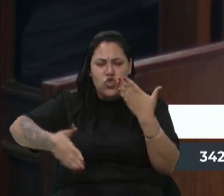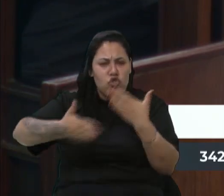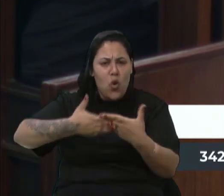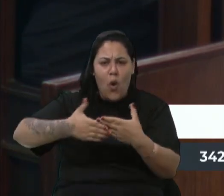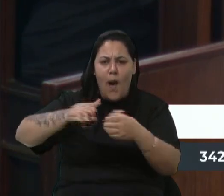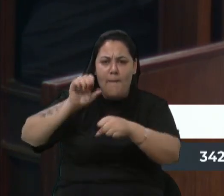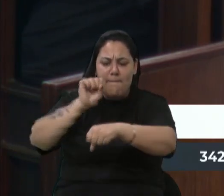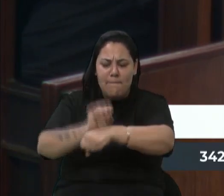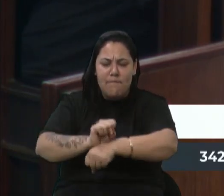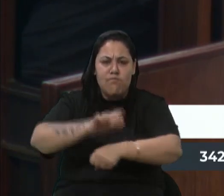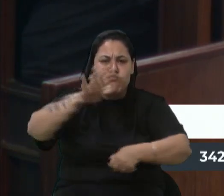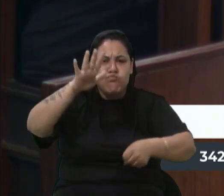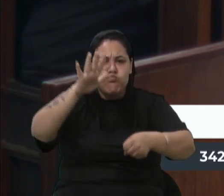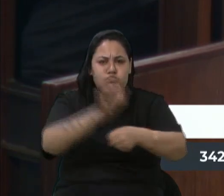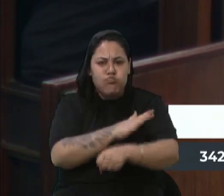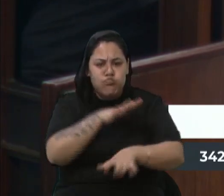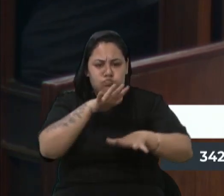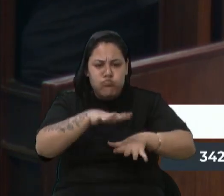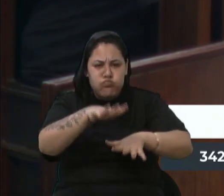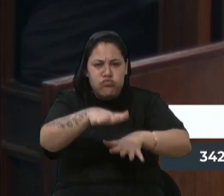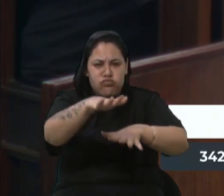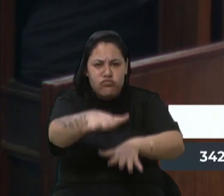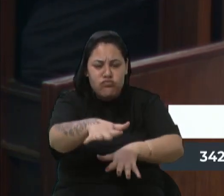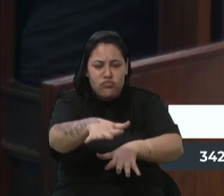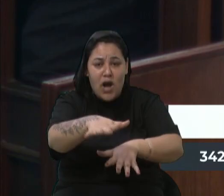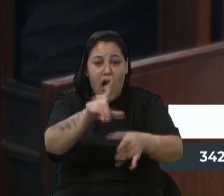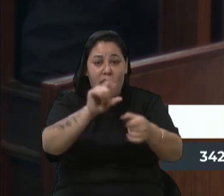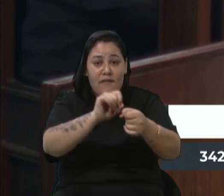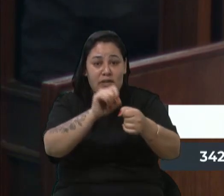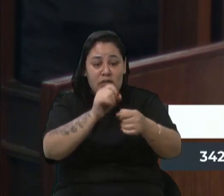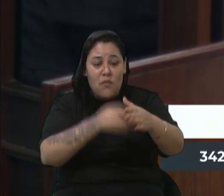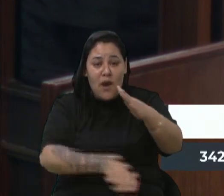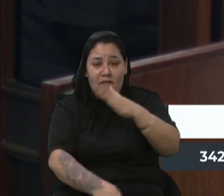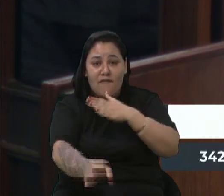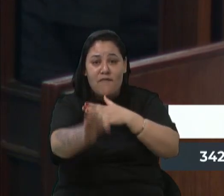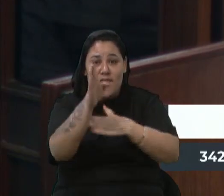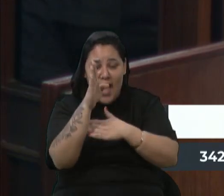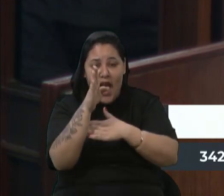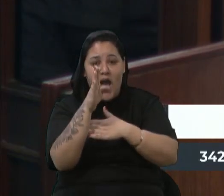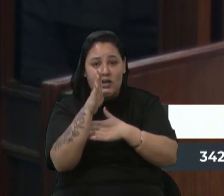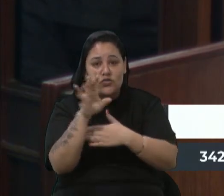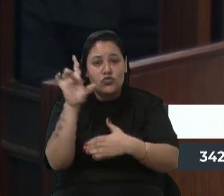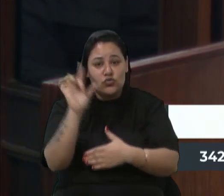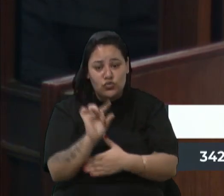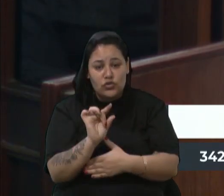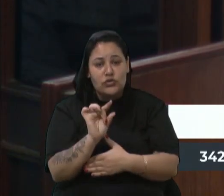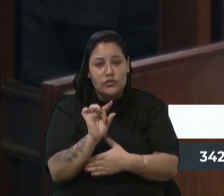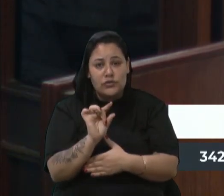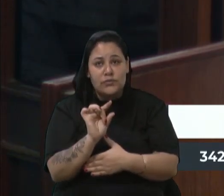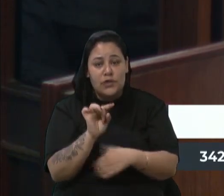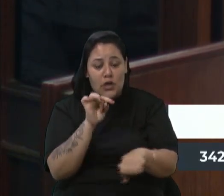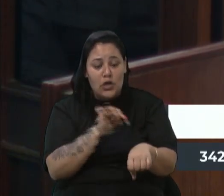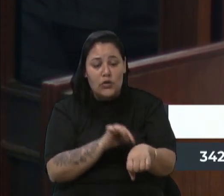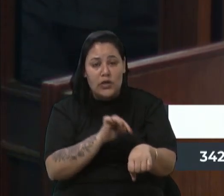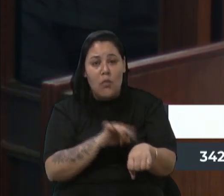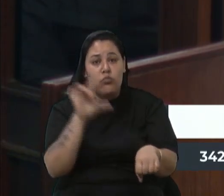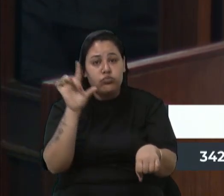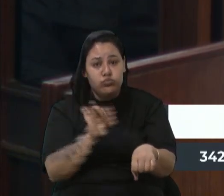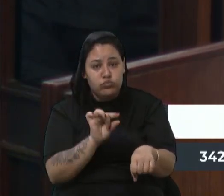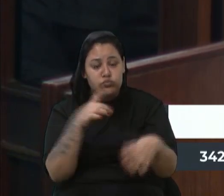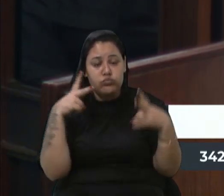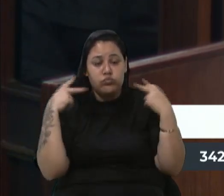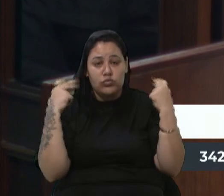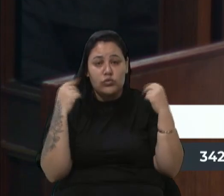de pedágios, e isso resulta em viagens mais fluídas e tempos de deslocamento reduzido para os